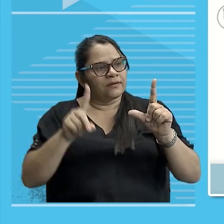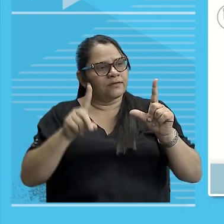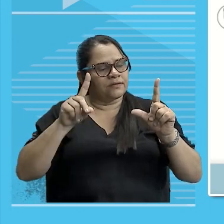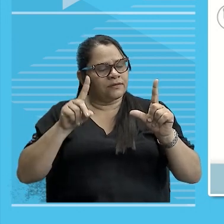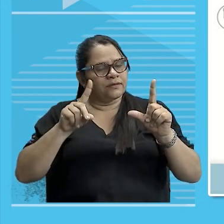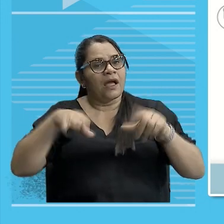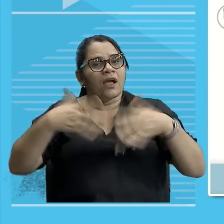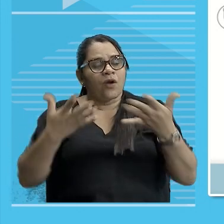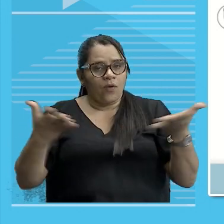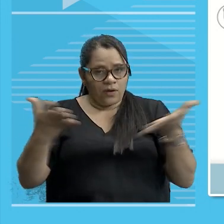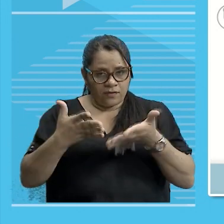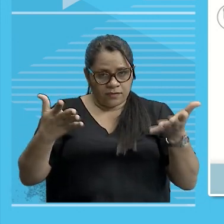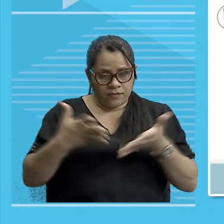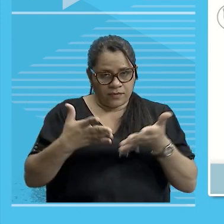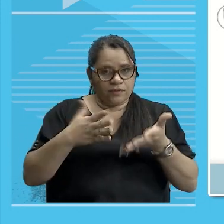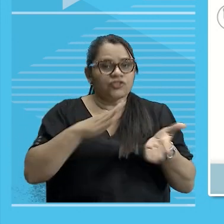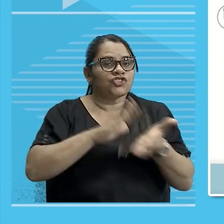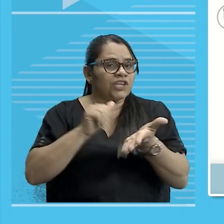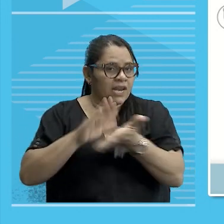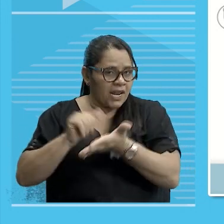vamos por eliminação